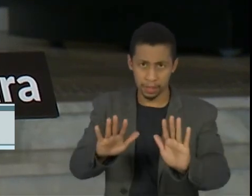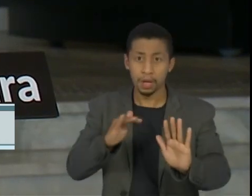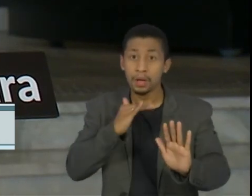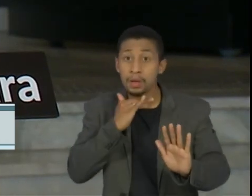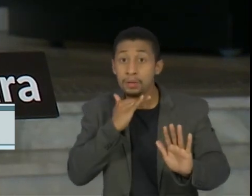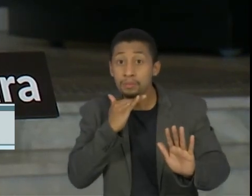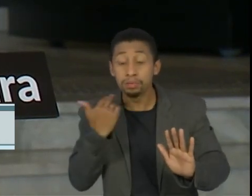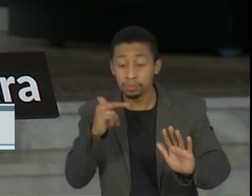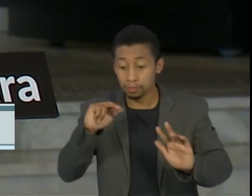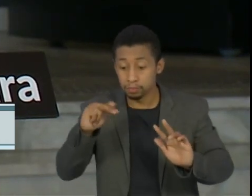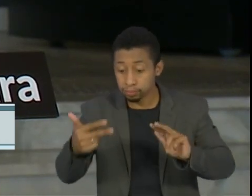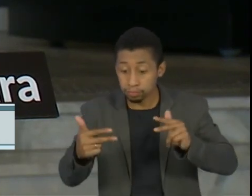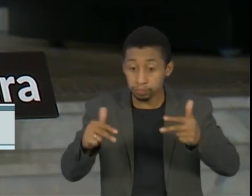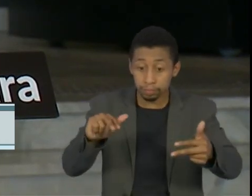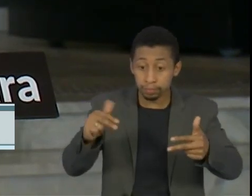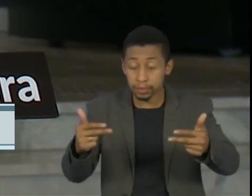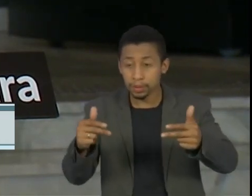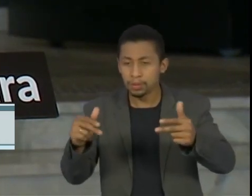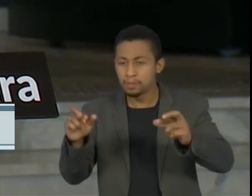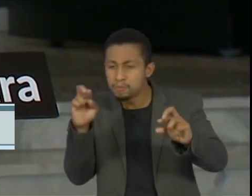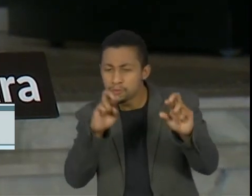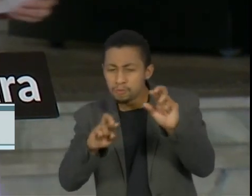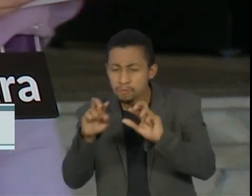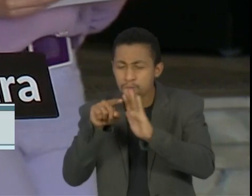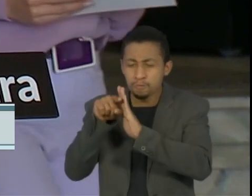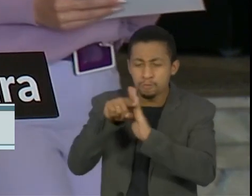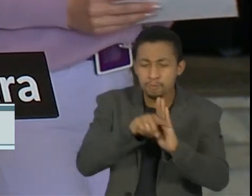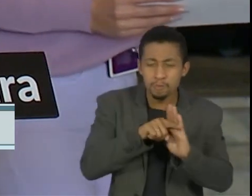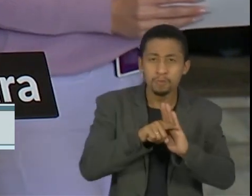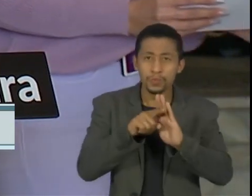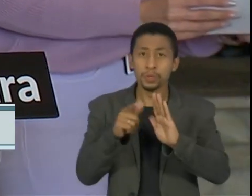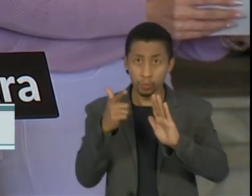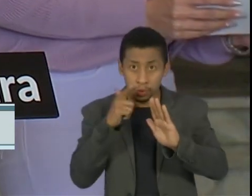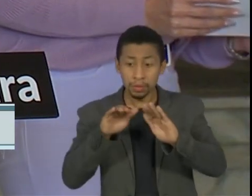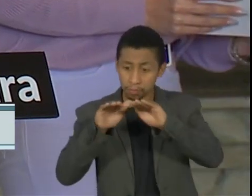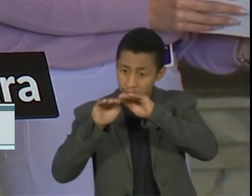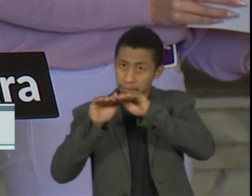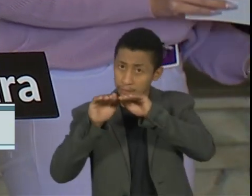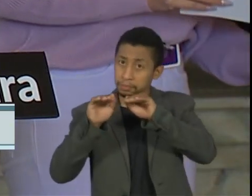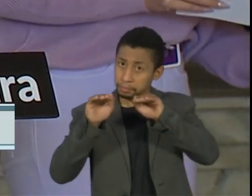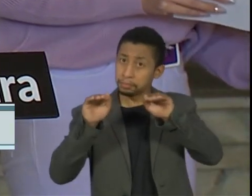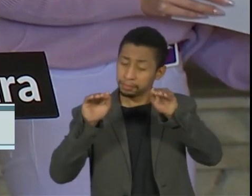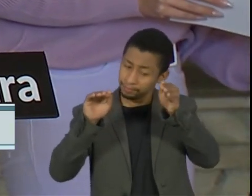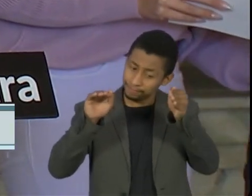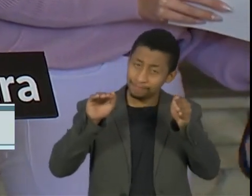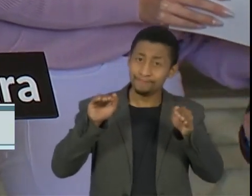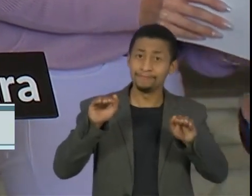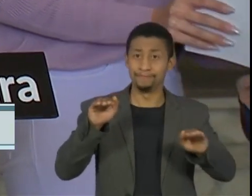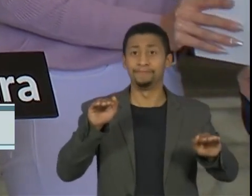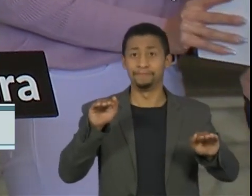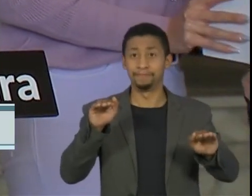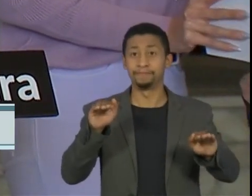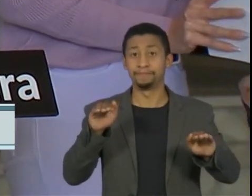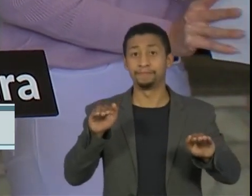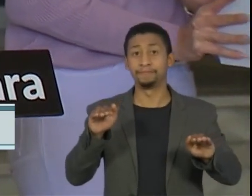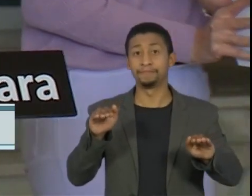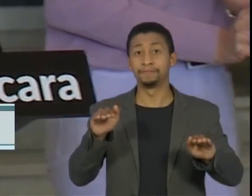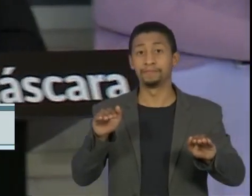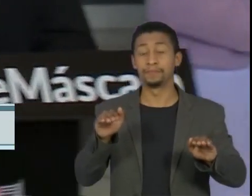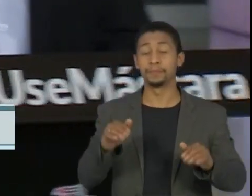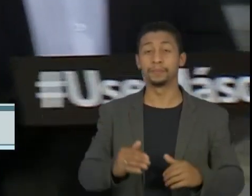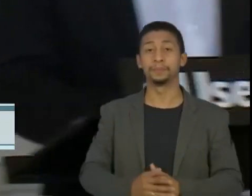nossas análises apontam para uma estabilidade e uma redução do número de novos casos.